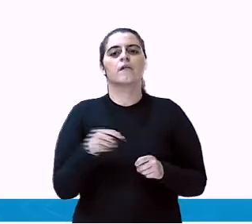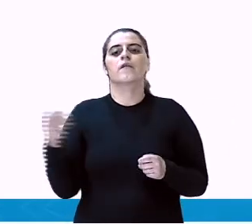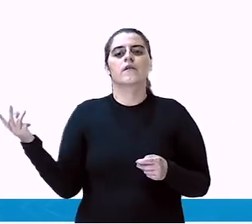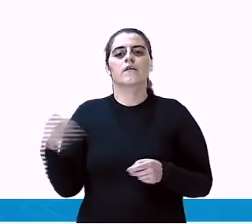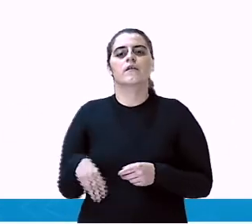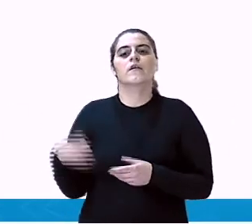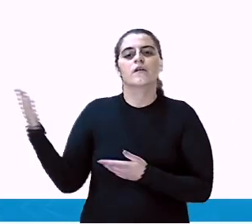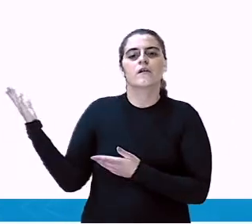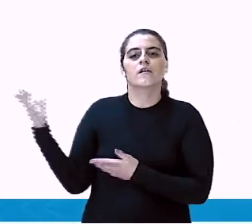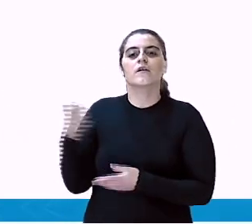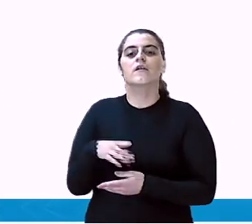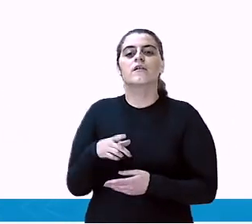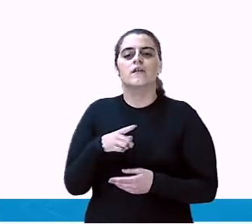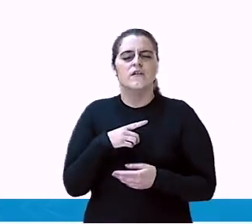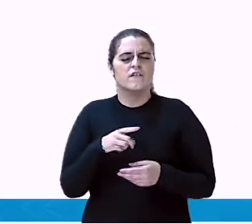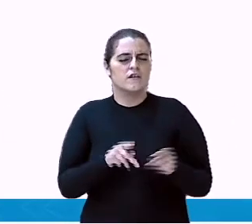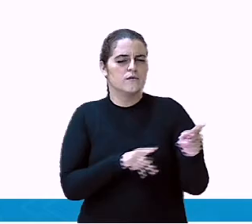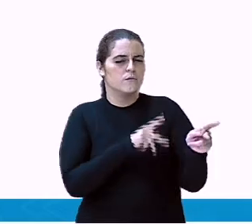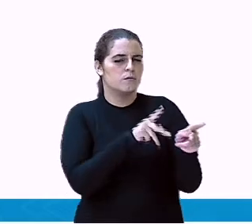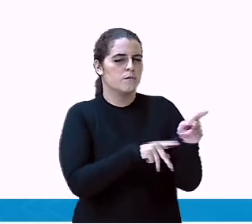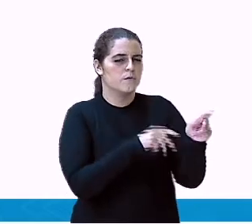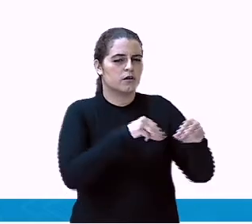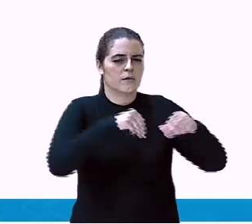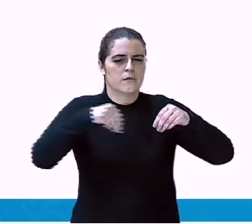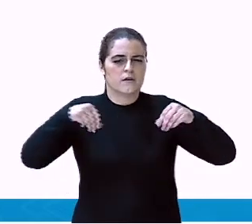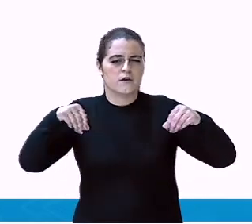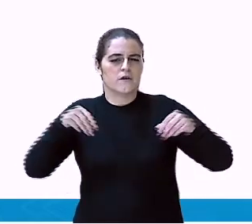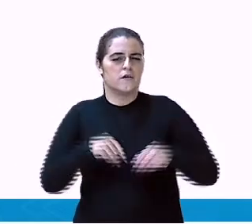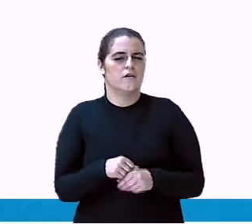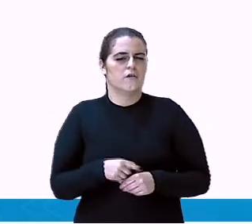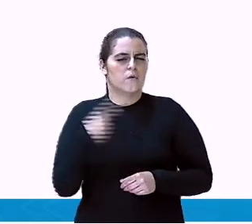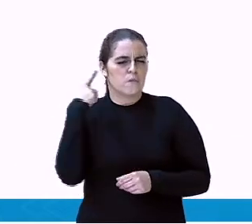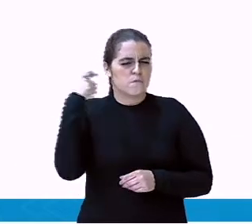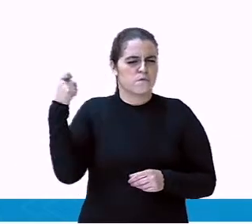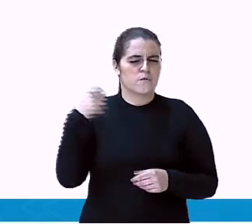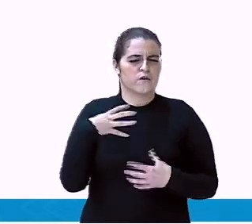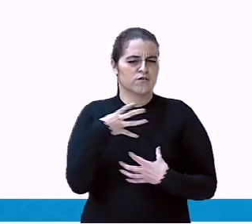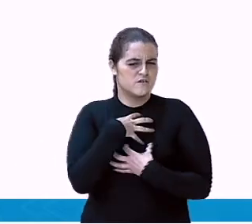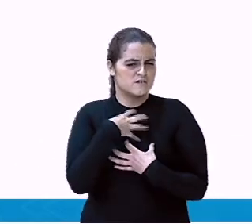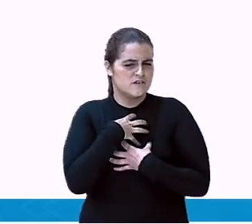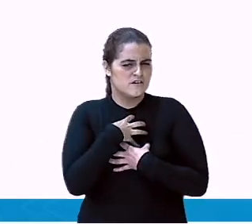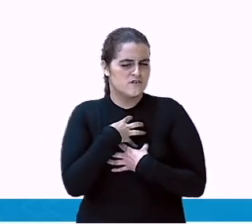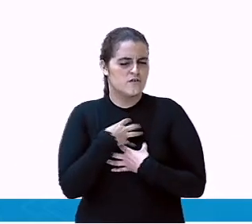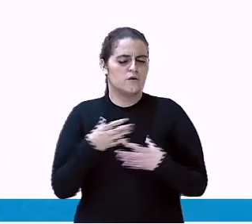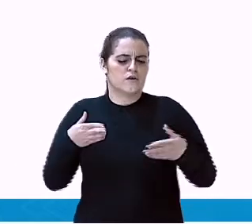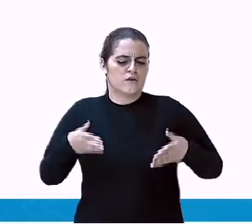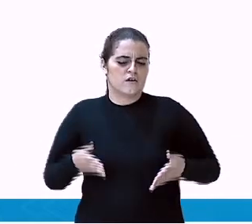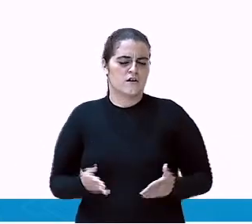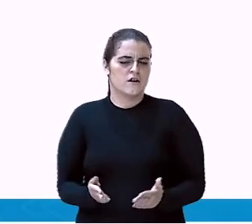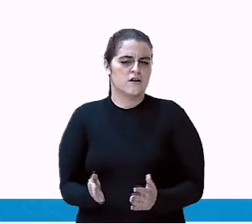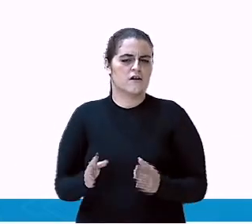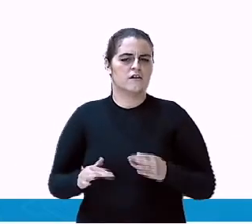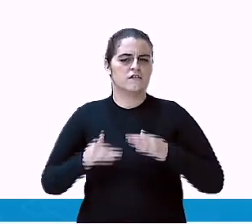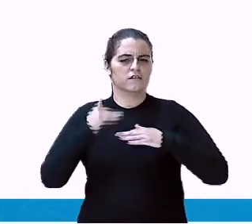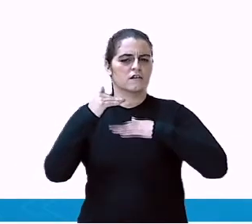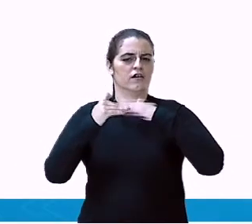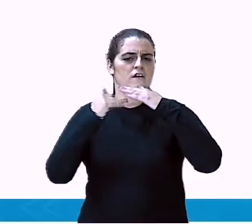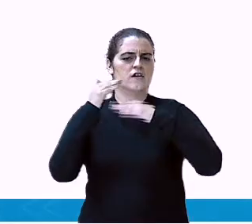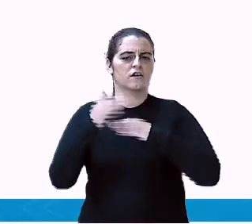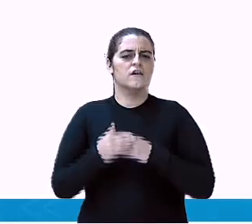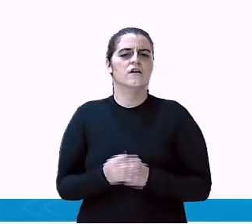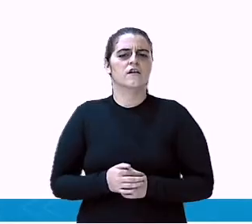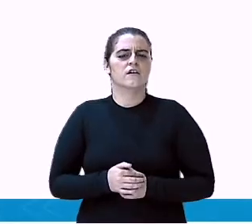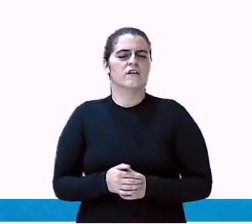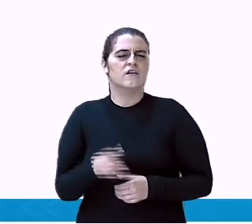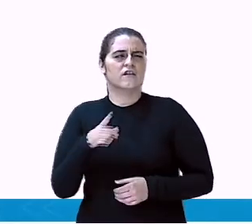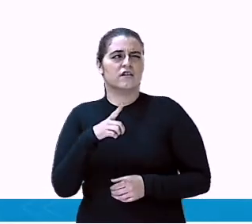nosso minério. Faz um barulhão, não faz? As pessoas acostumam. Quando nasce, cresce ali pertinho, tem gente que